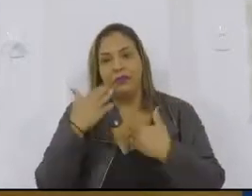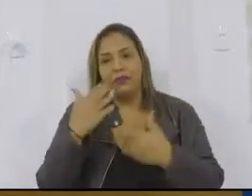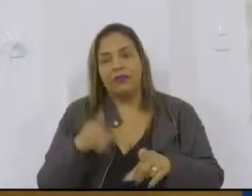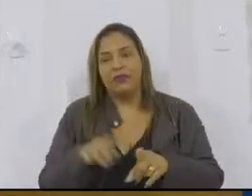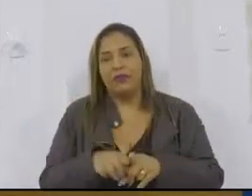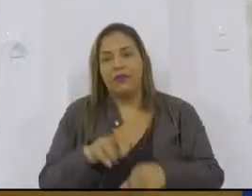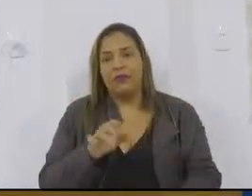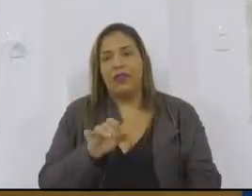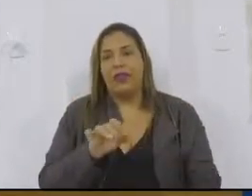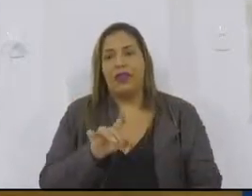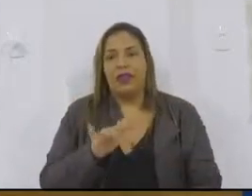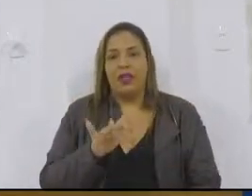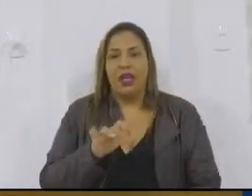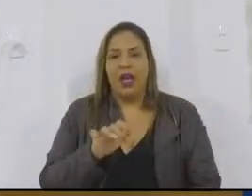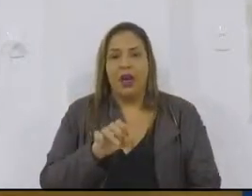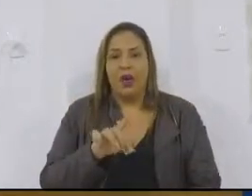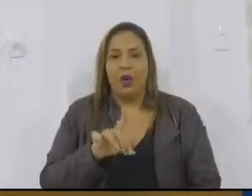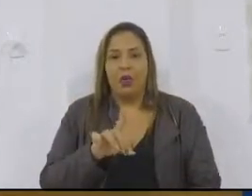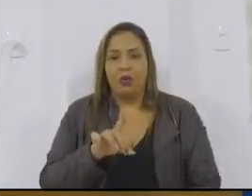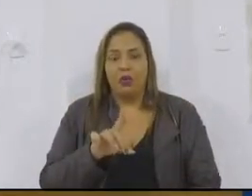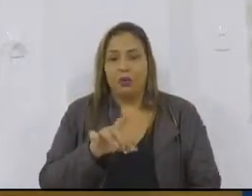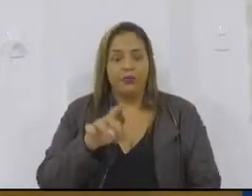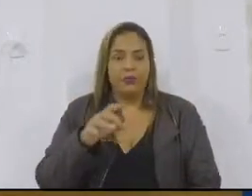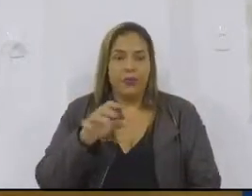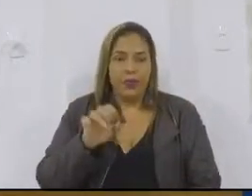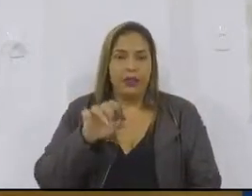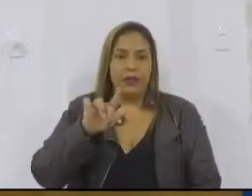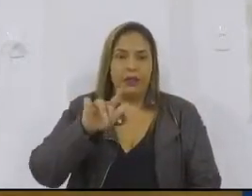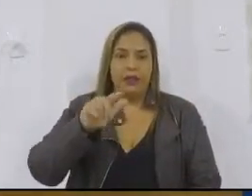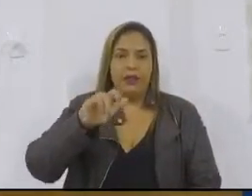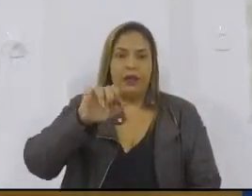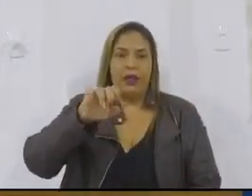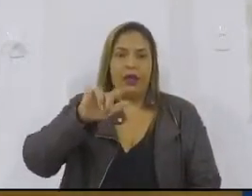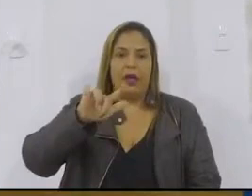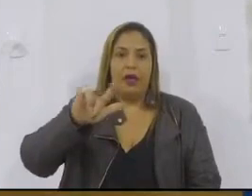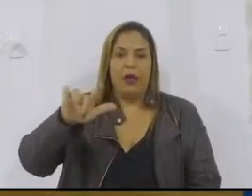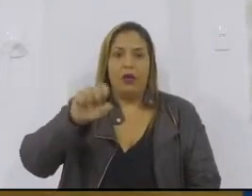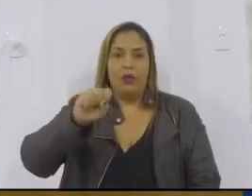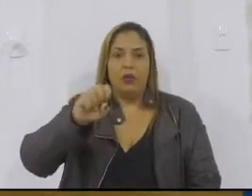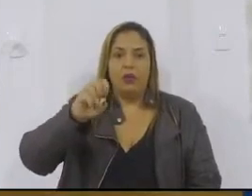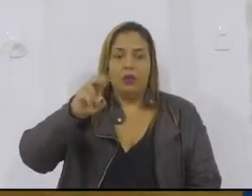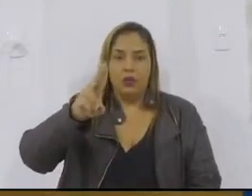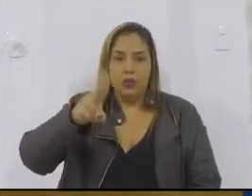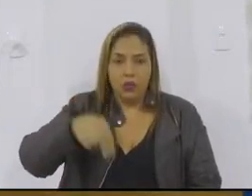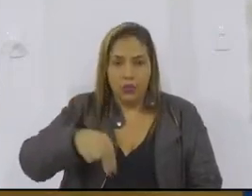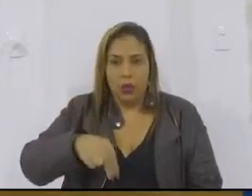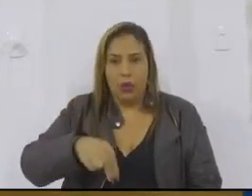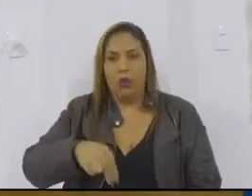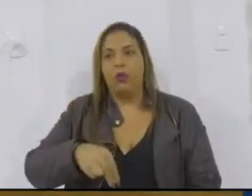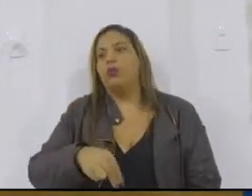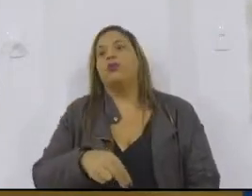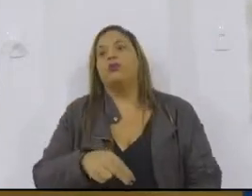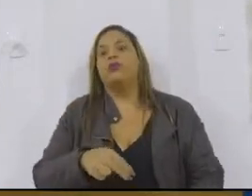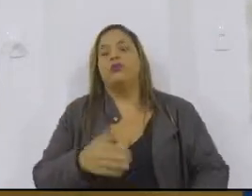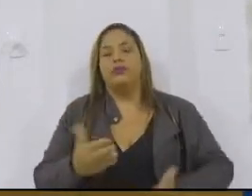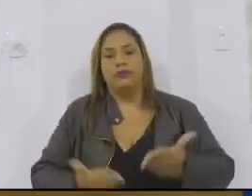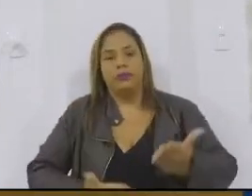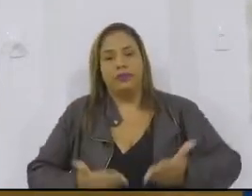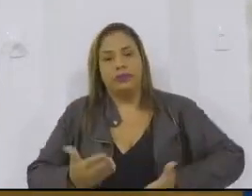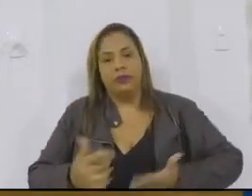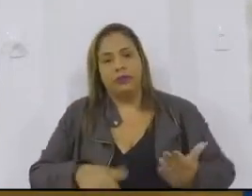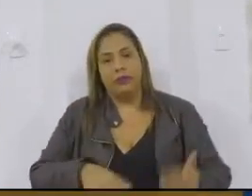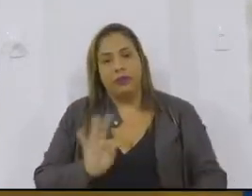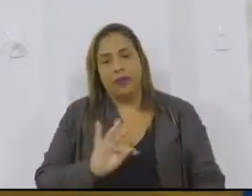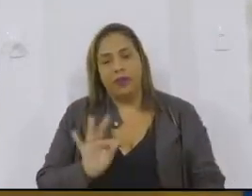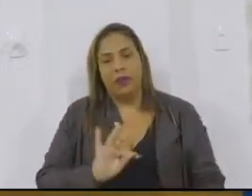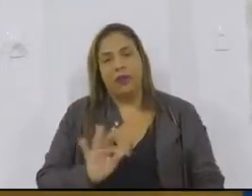que ele é o diretor do setor de saneamento básico do nosso município. Elielson já é um servidor da nossa